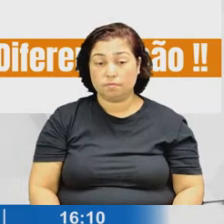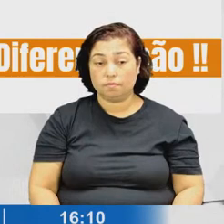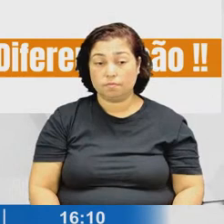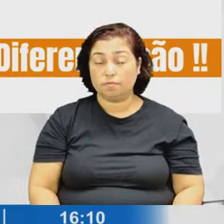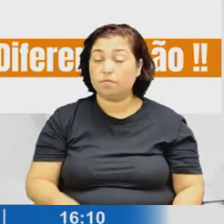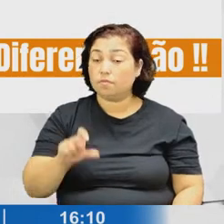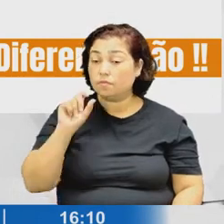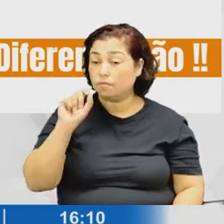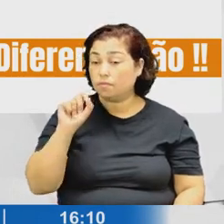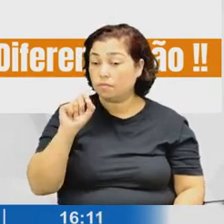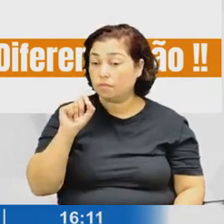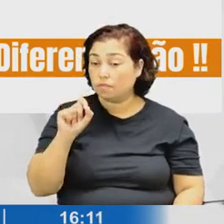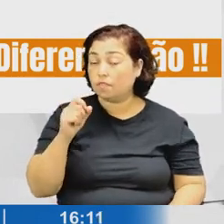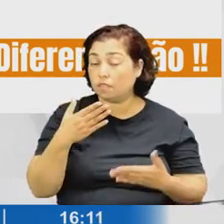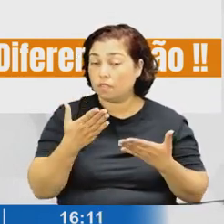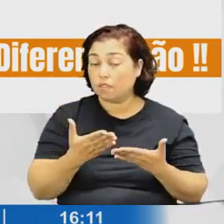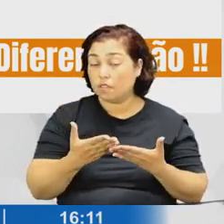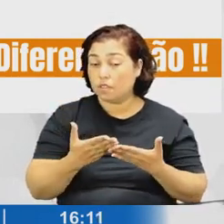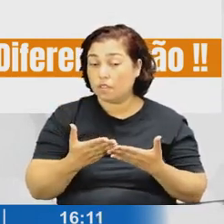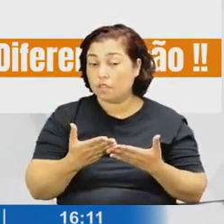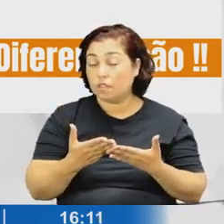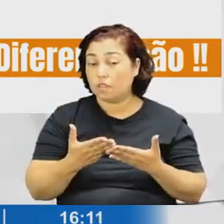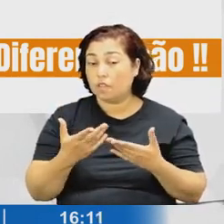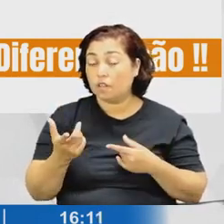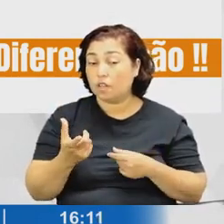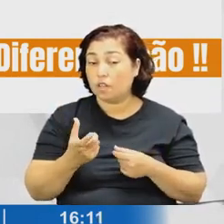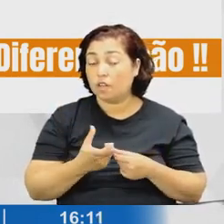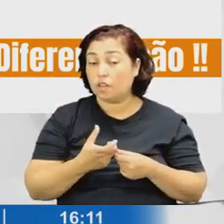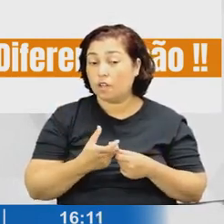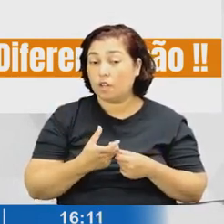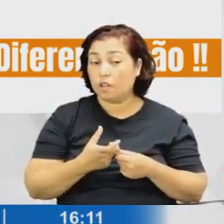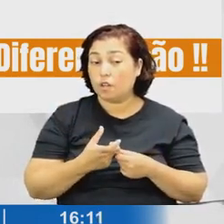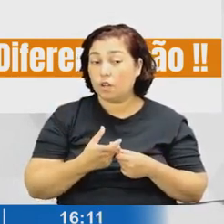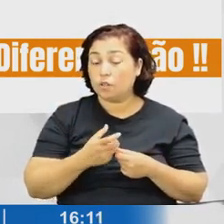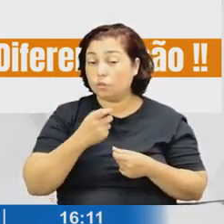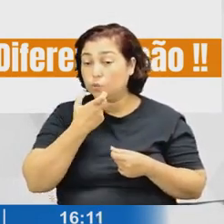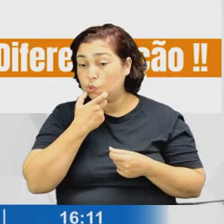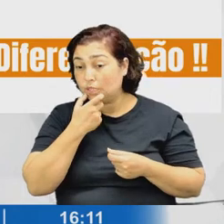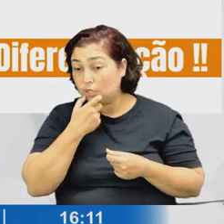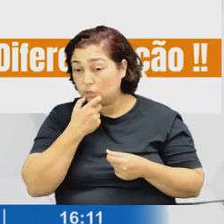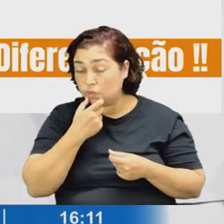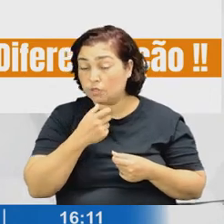quem é que vai se meter a besta com os Estados Unidos e com a Rússia